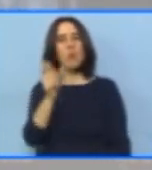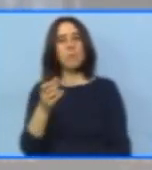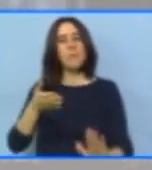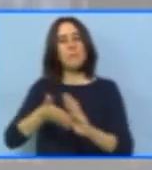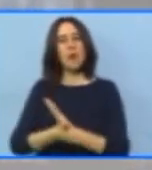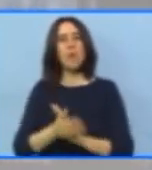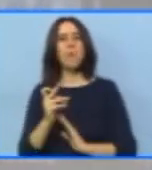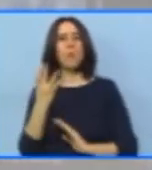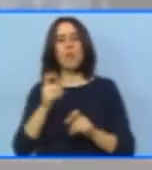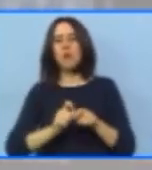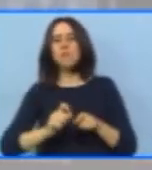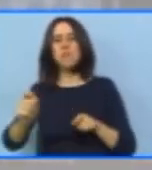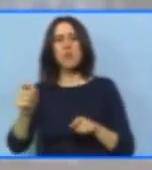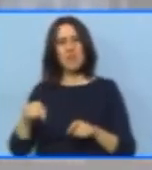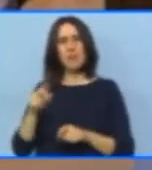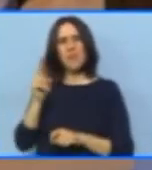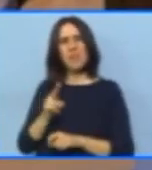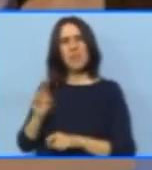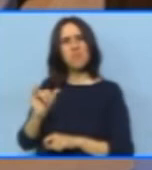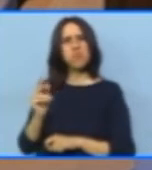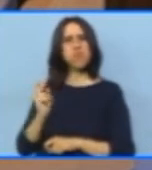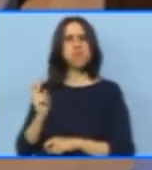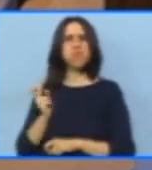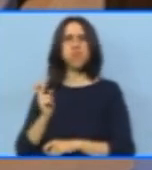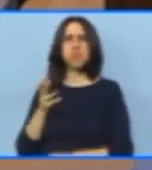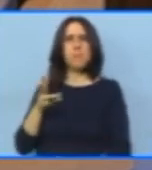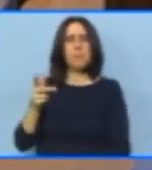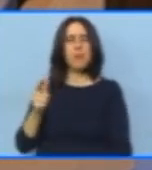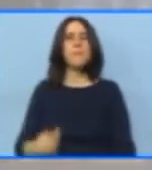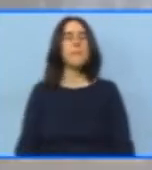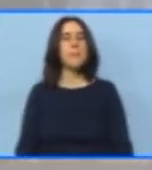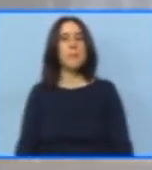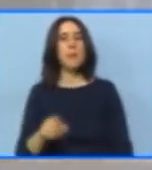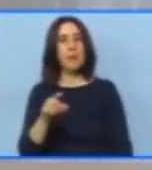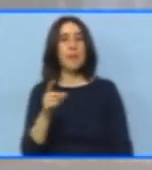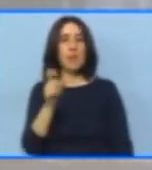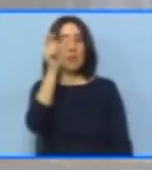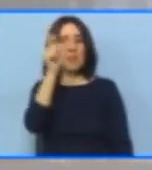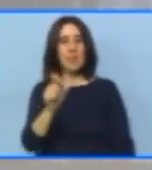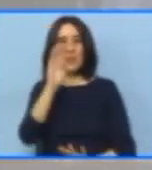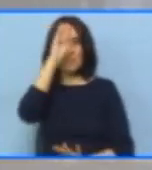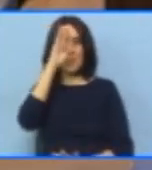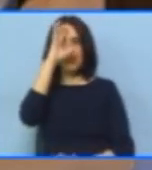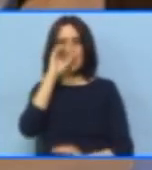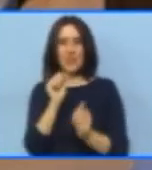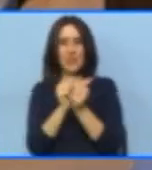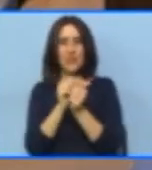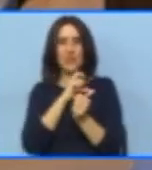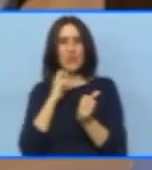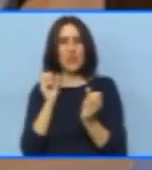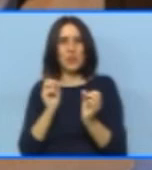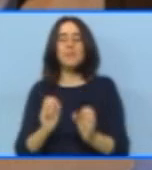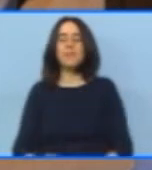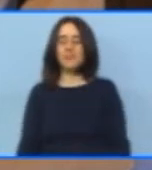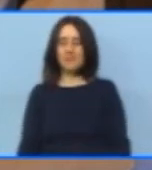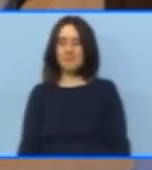milenar do Vaticano, obviamente isso não iria acontecer. Quando o Papa é nomeado, não traz ministros consigo. Não traz ministros consigo, há um trabalho de fundo que tem de se fazer